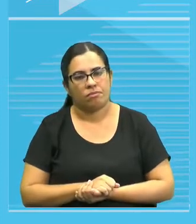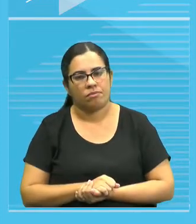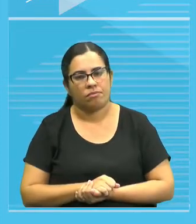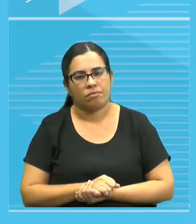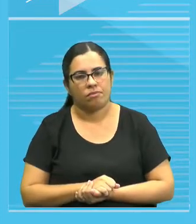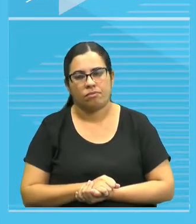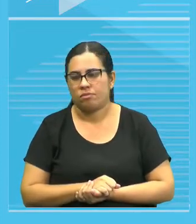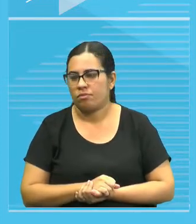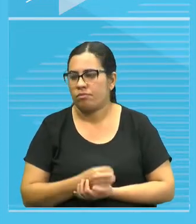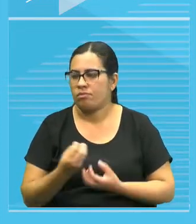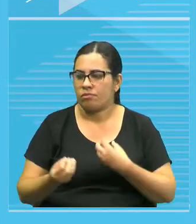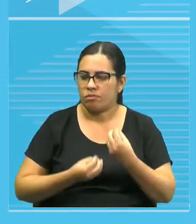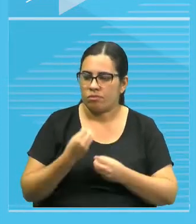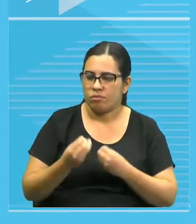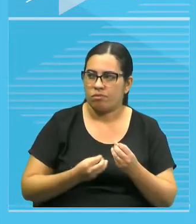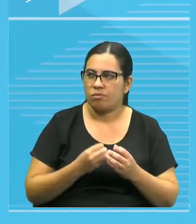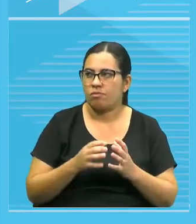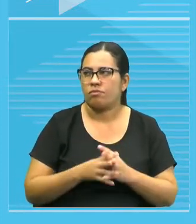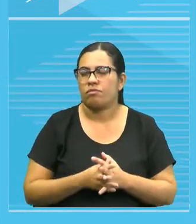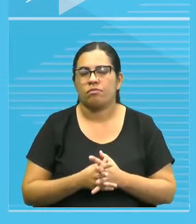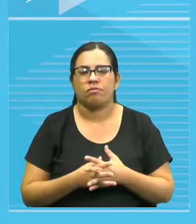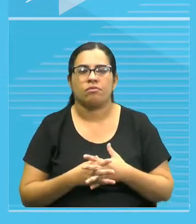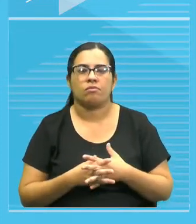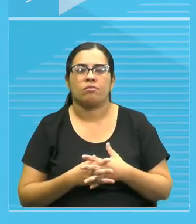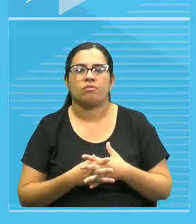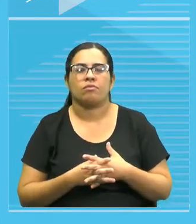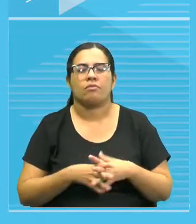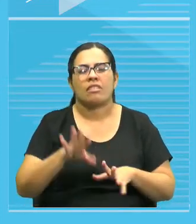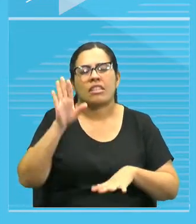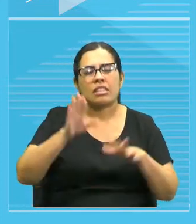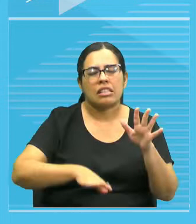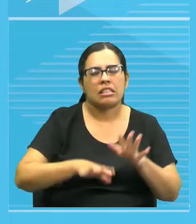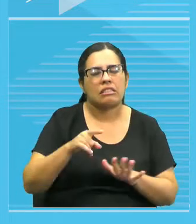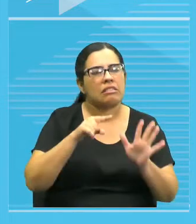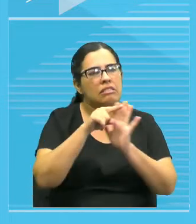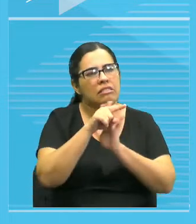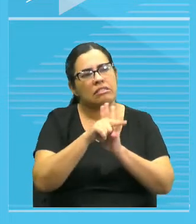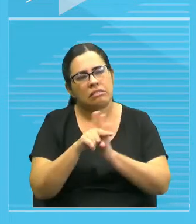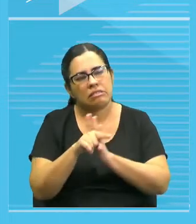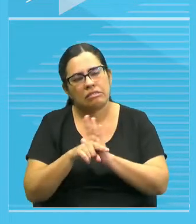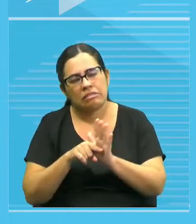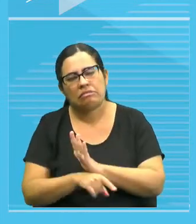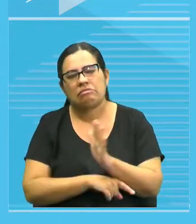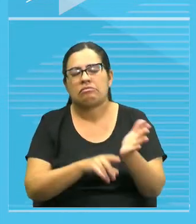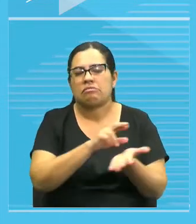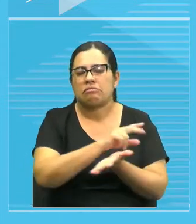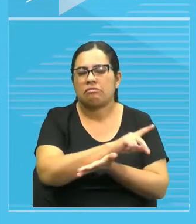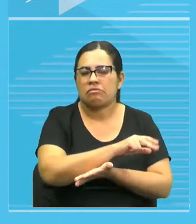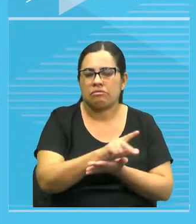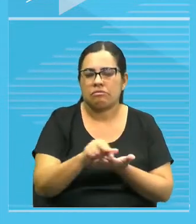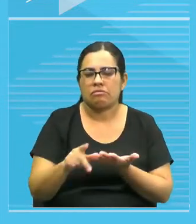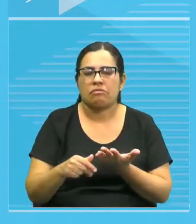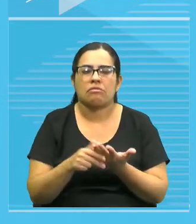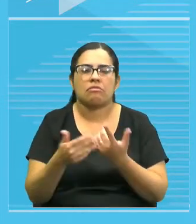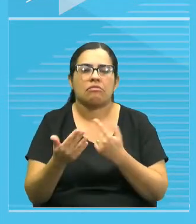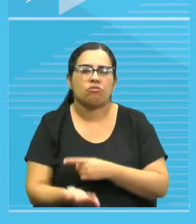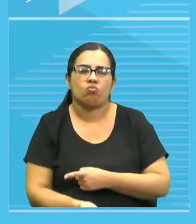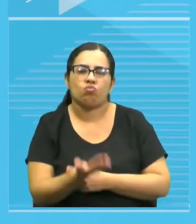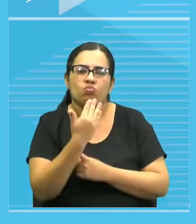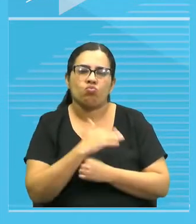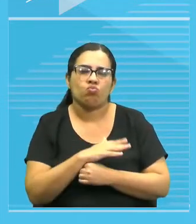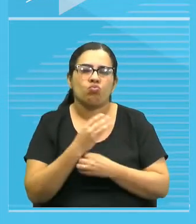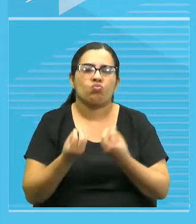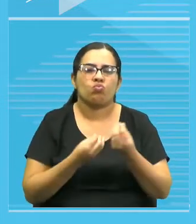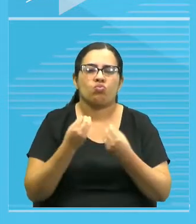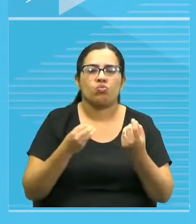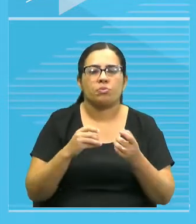fazer um exame, ou mais exames, ou vários exames, para tentar